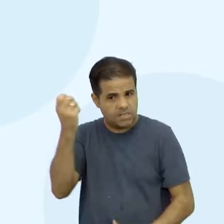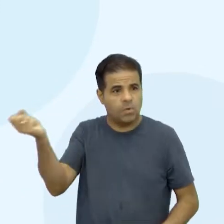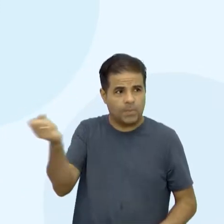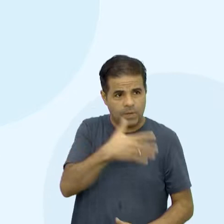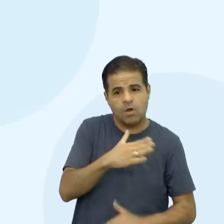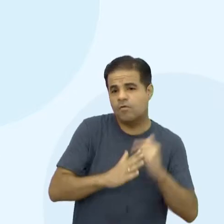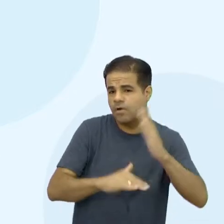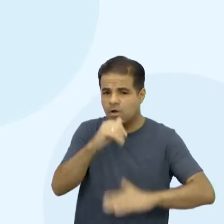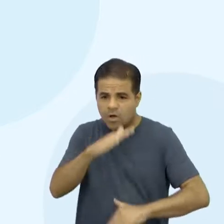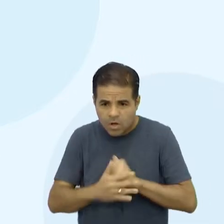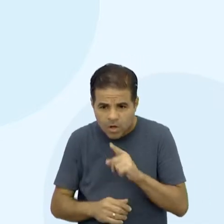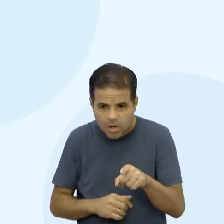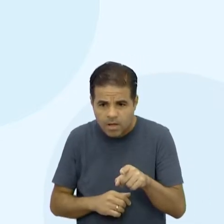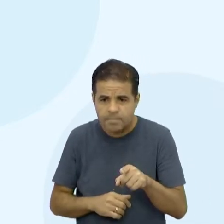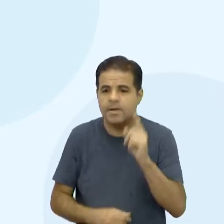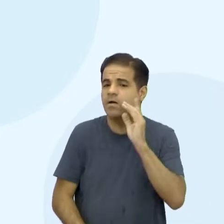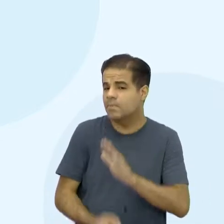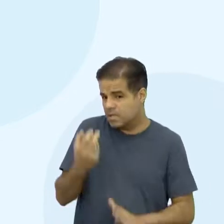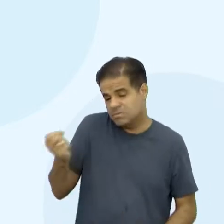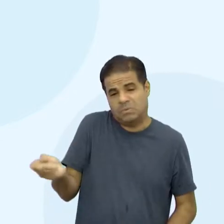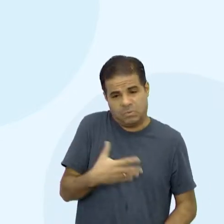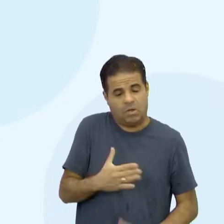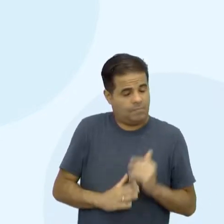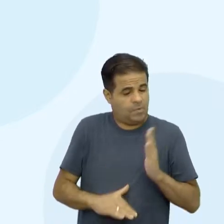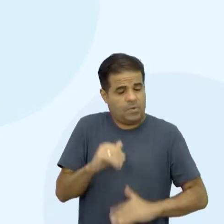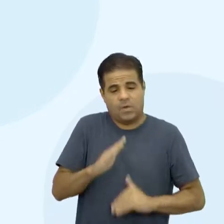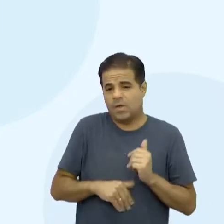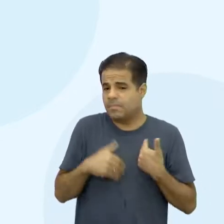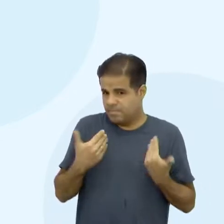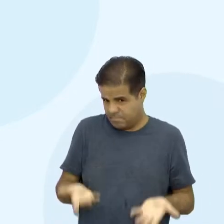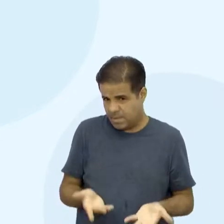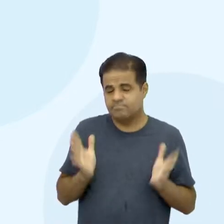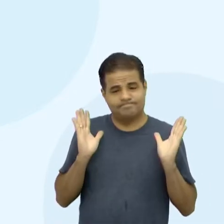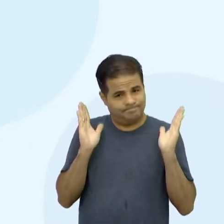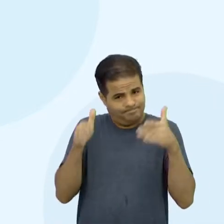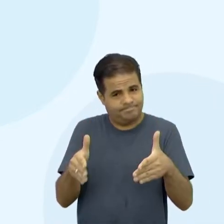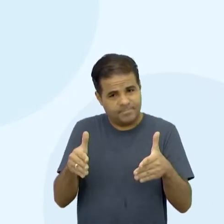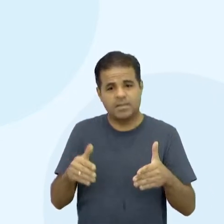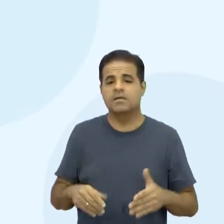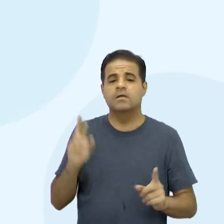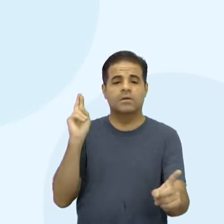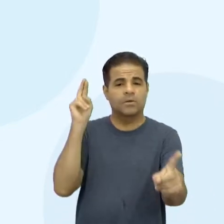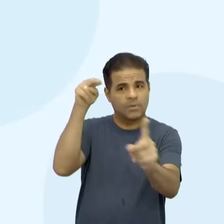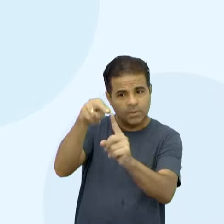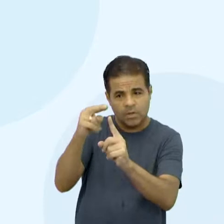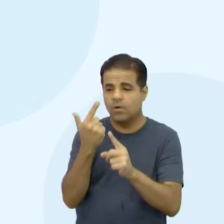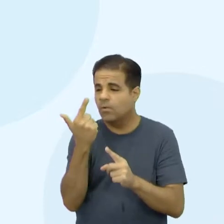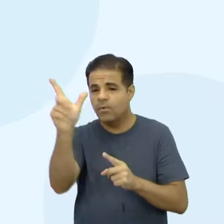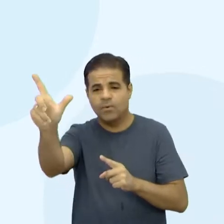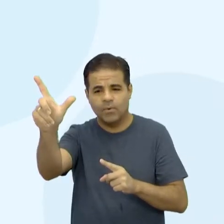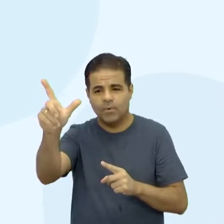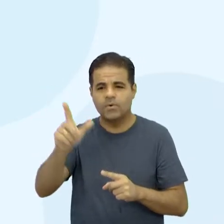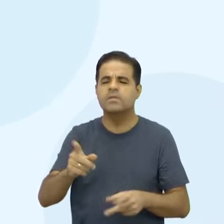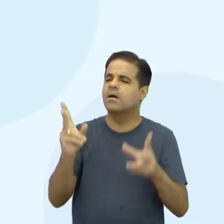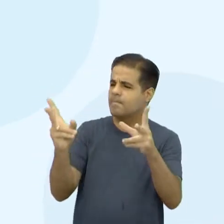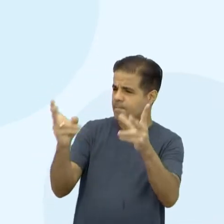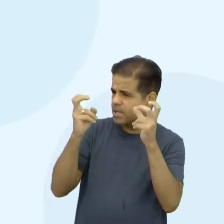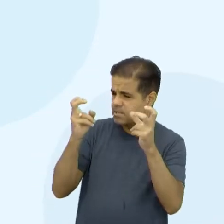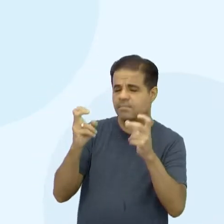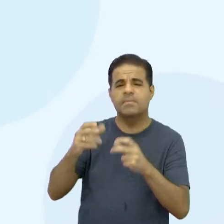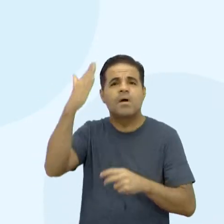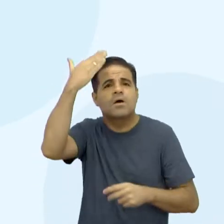nova obra? É uma criação de uma nova obra, porém interligada ali com as referências de outra, né? Percebemos